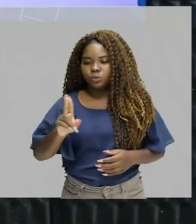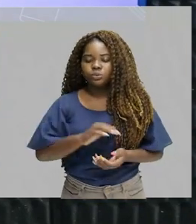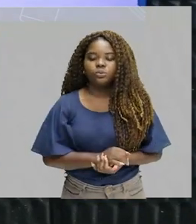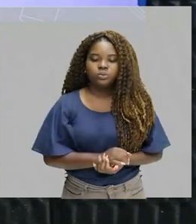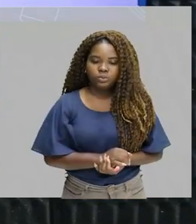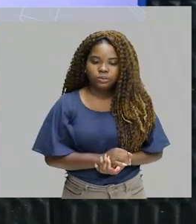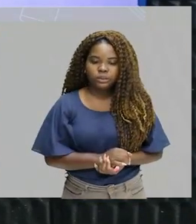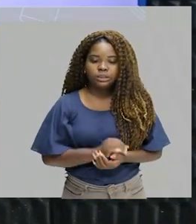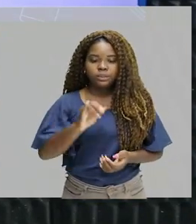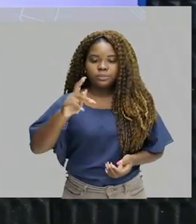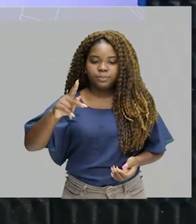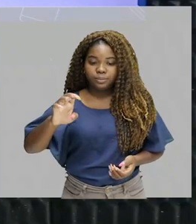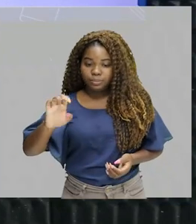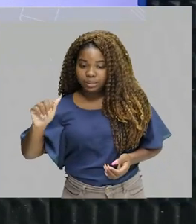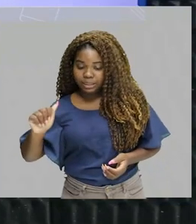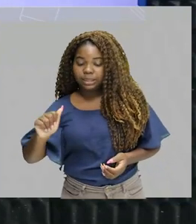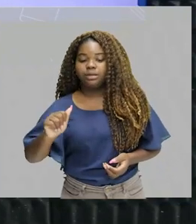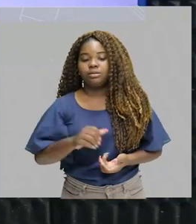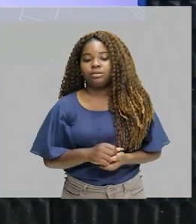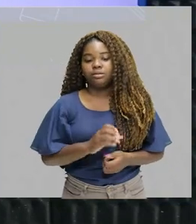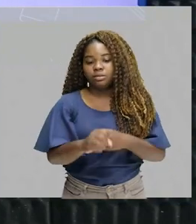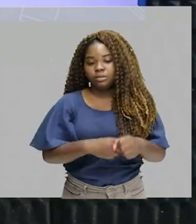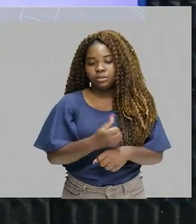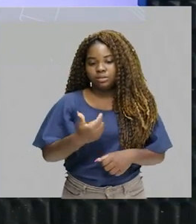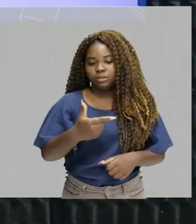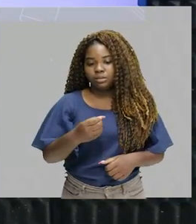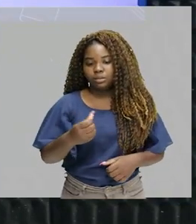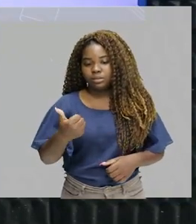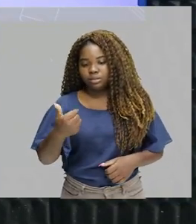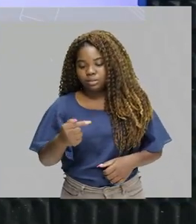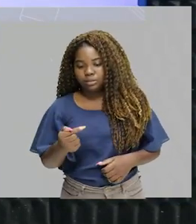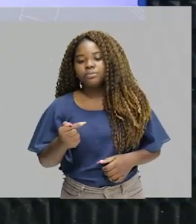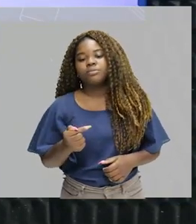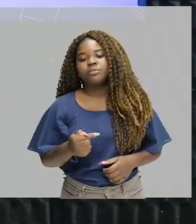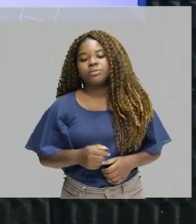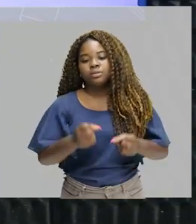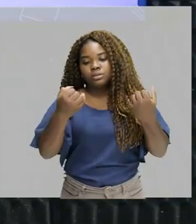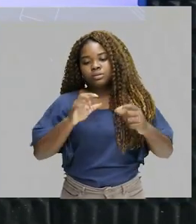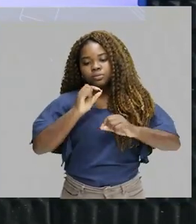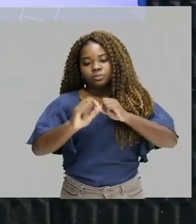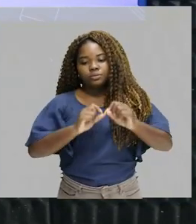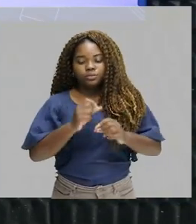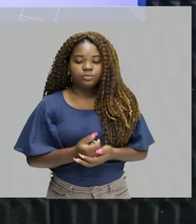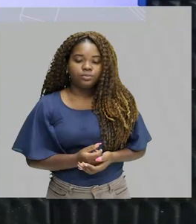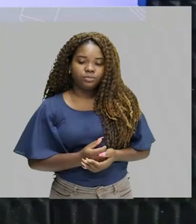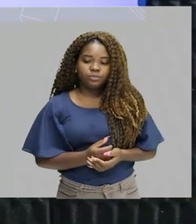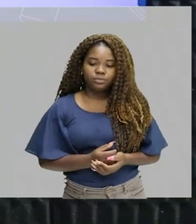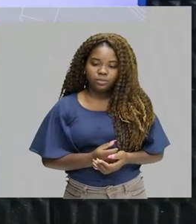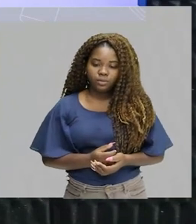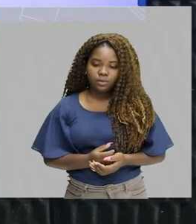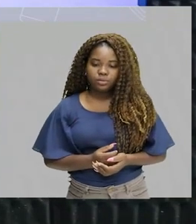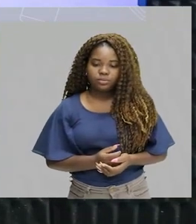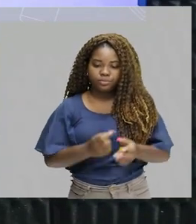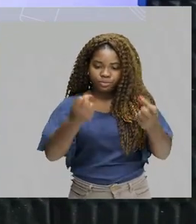que é o Instituto de Pesquisa Econômica aplicada isso em 2017 esses dados né aponta que os